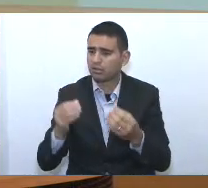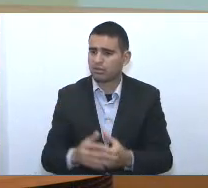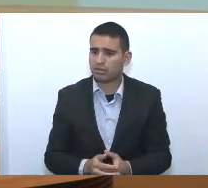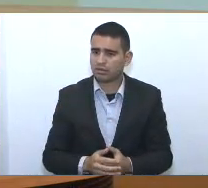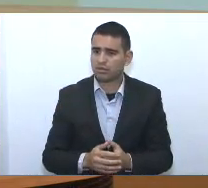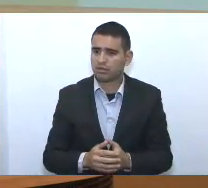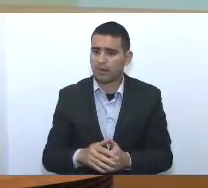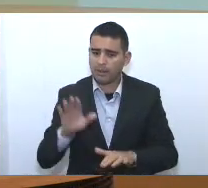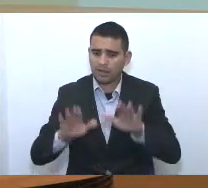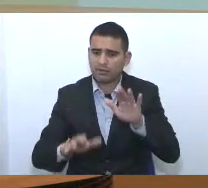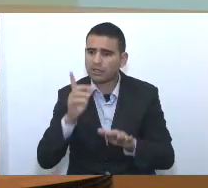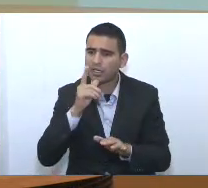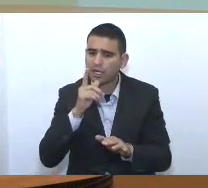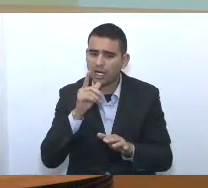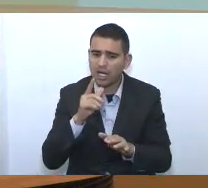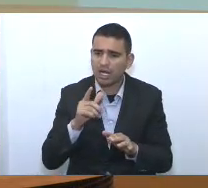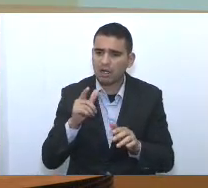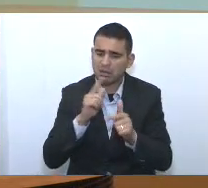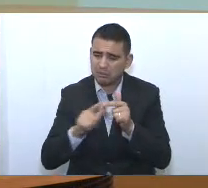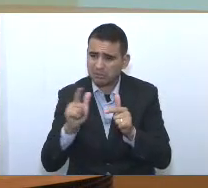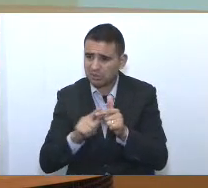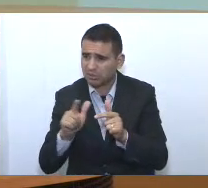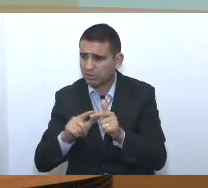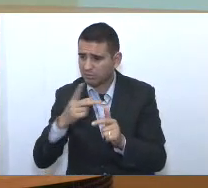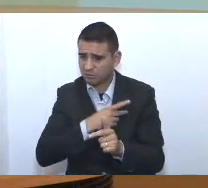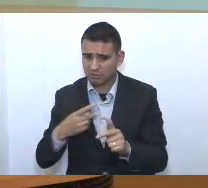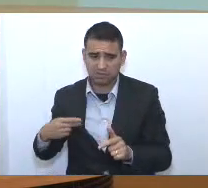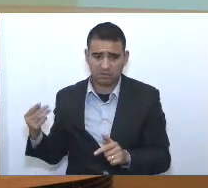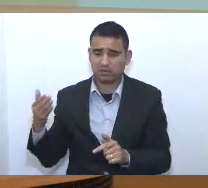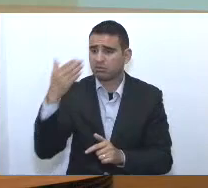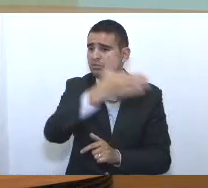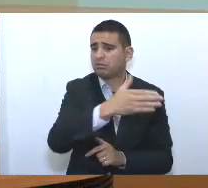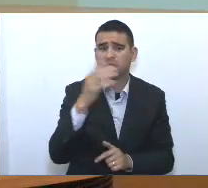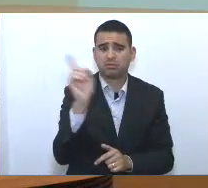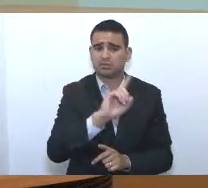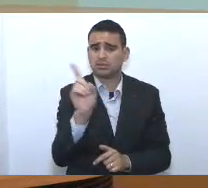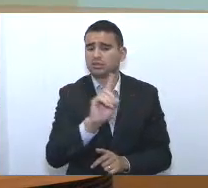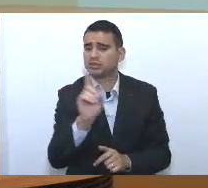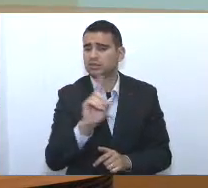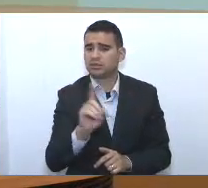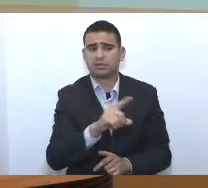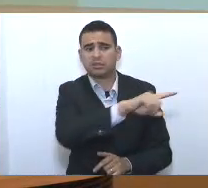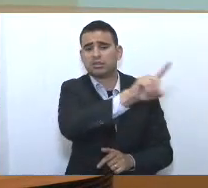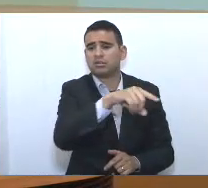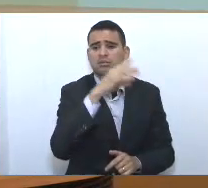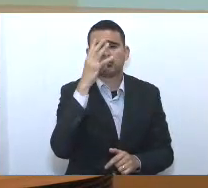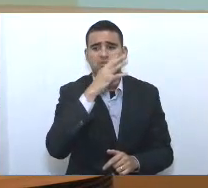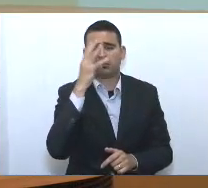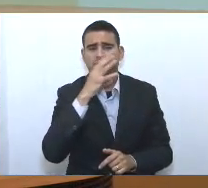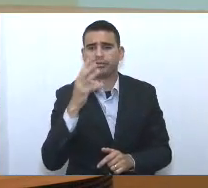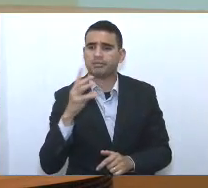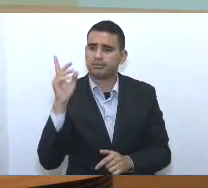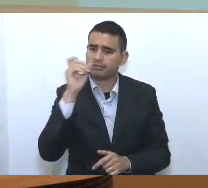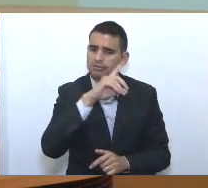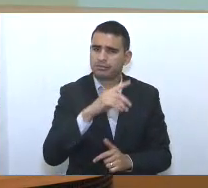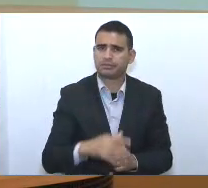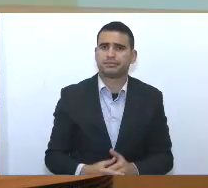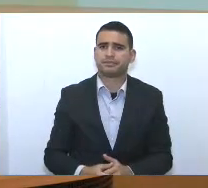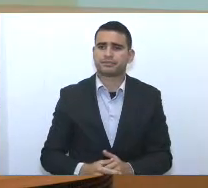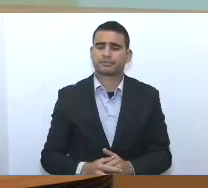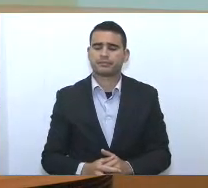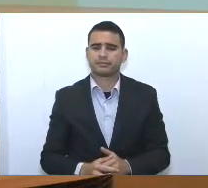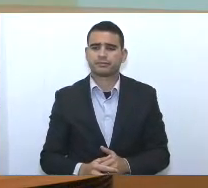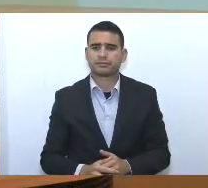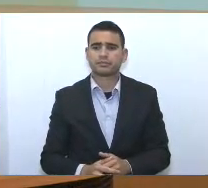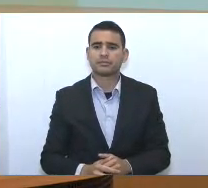estoura. Eu queria saber do senhor como é que está o processo junto ao Ministério Público Ambiental, do caso Santa Edviges, e também o